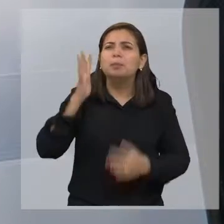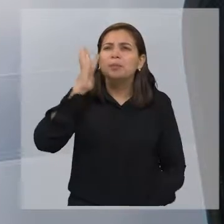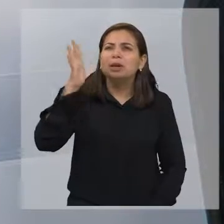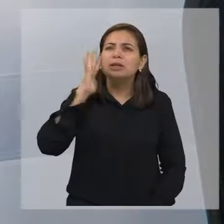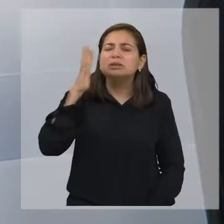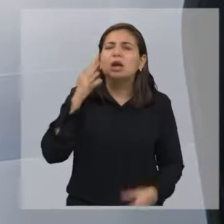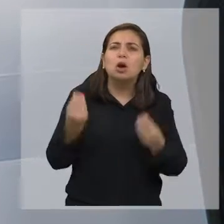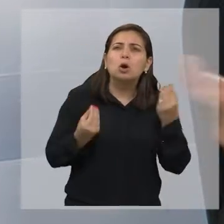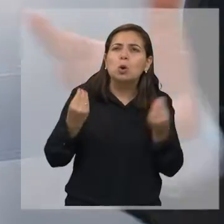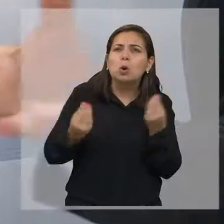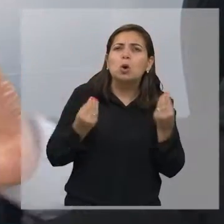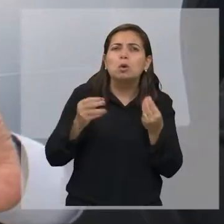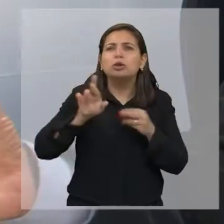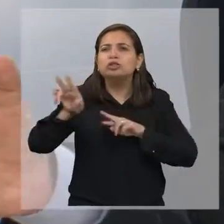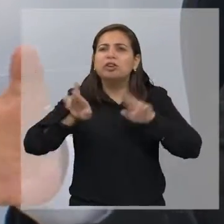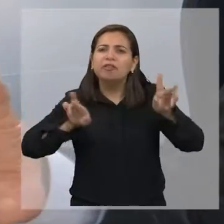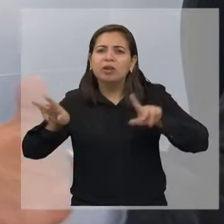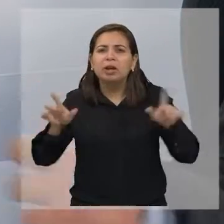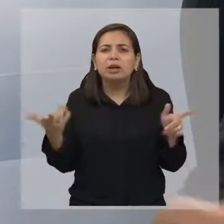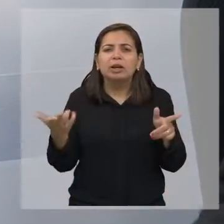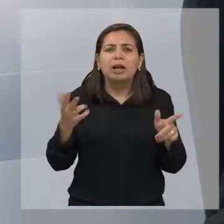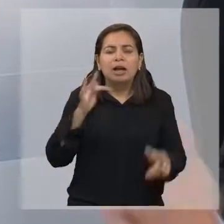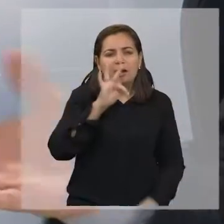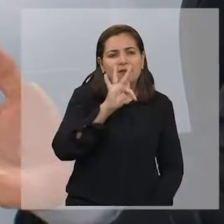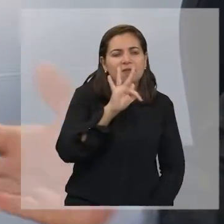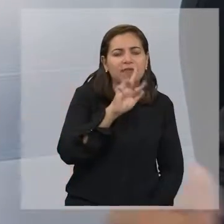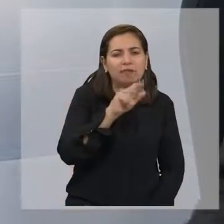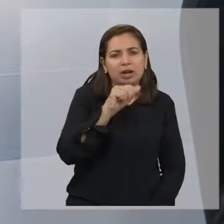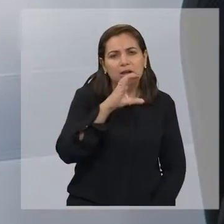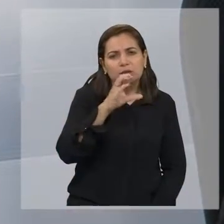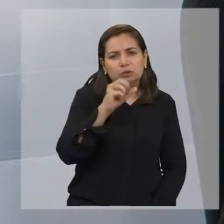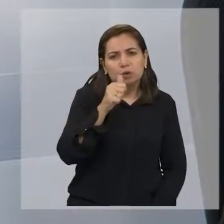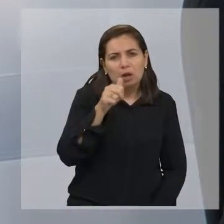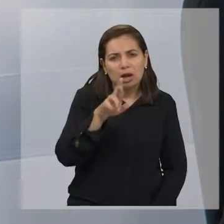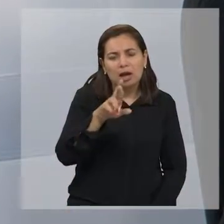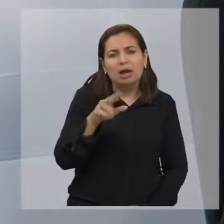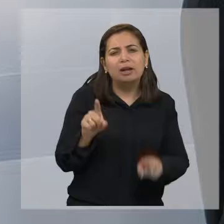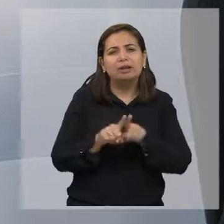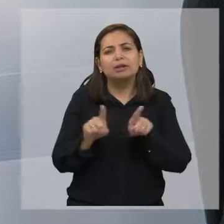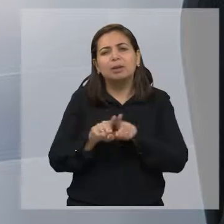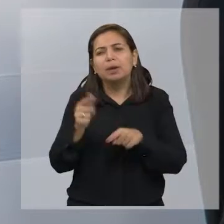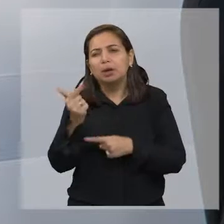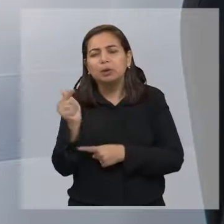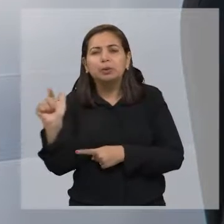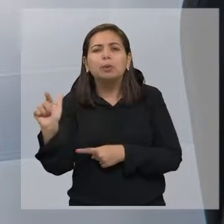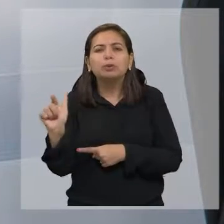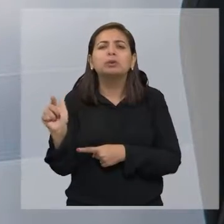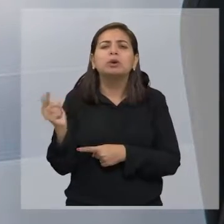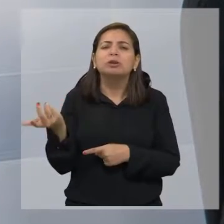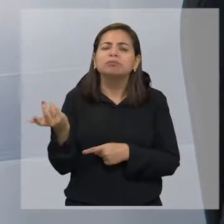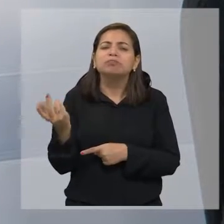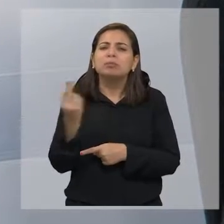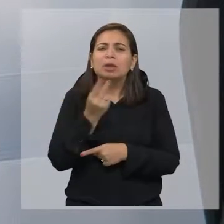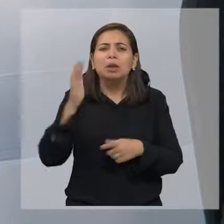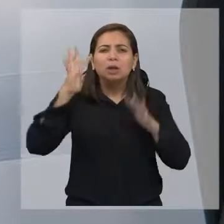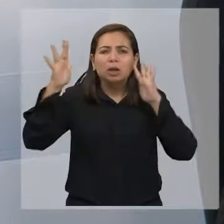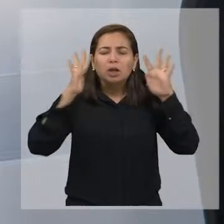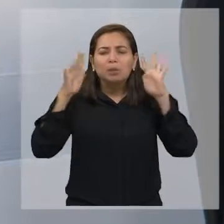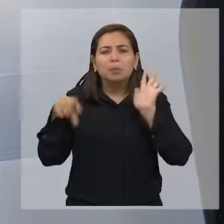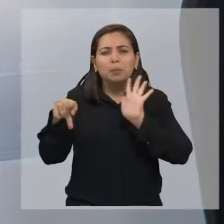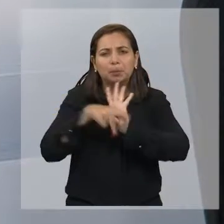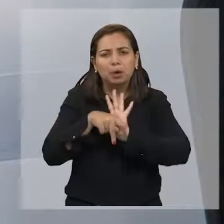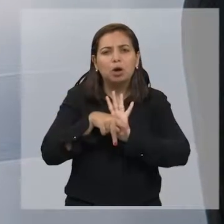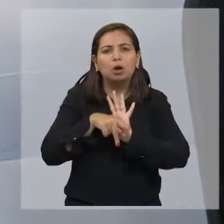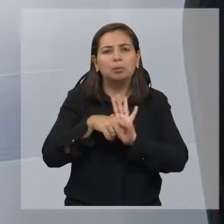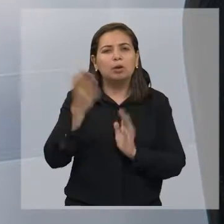as diferenças entre o François-Marie Arouet, o Voltaire, e o Rousseau eram muito grandes, né, como pensadores iluministas. E